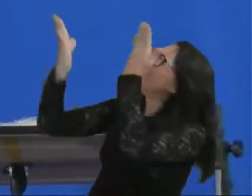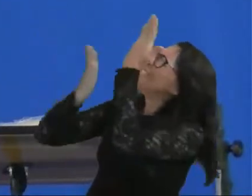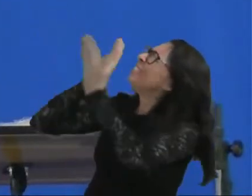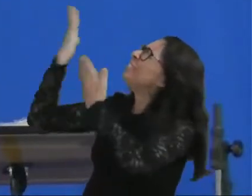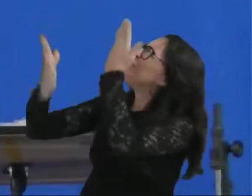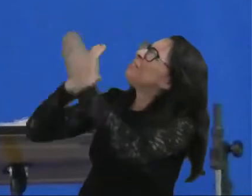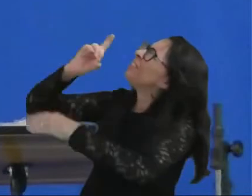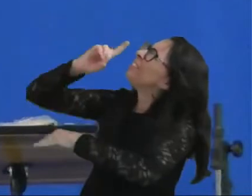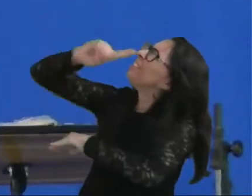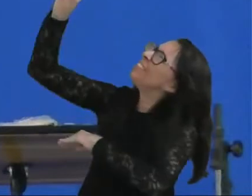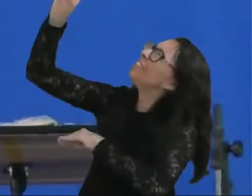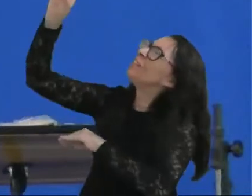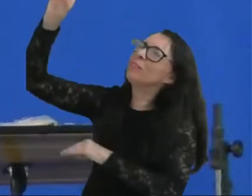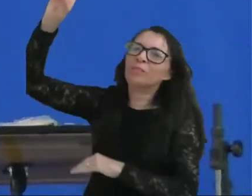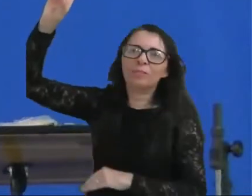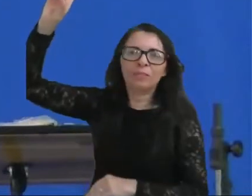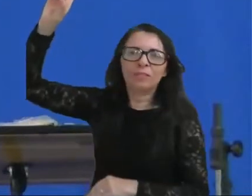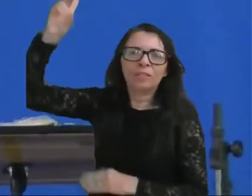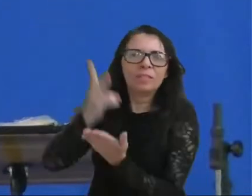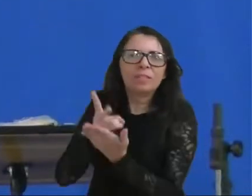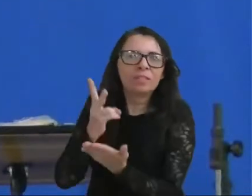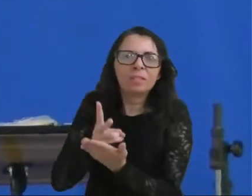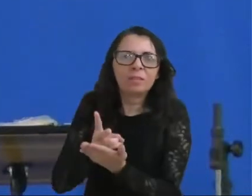com medo da pandemia?